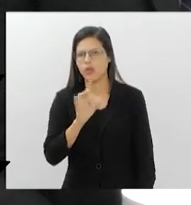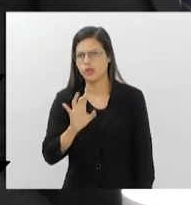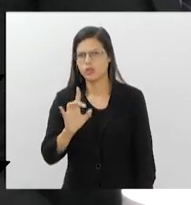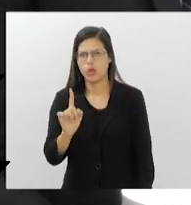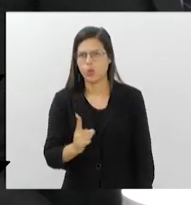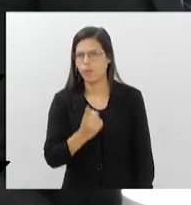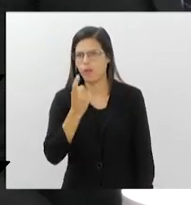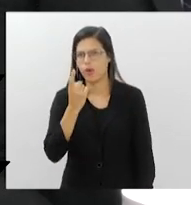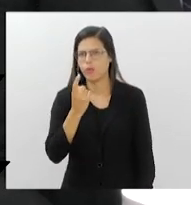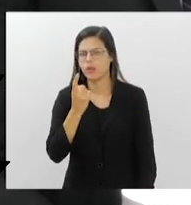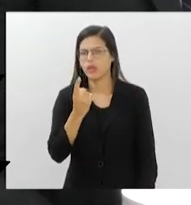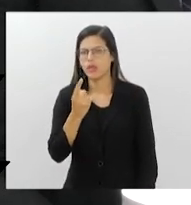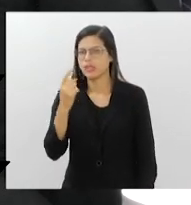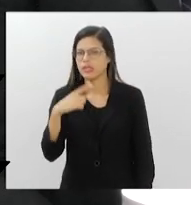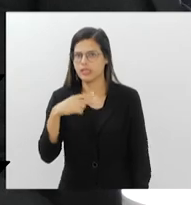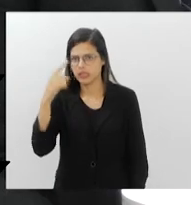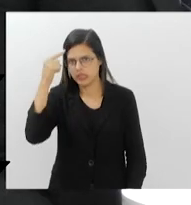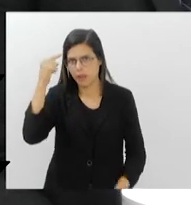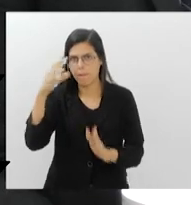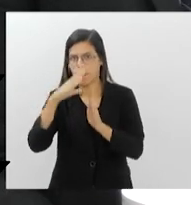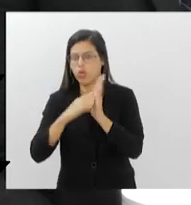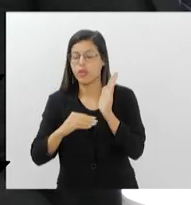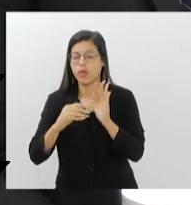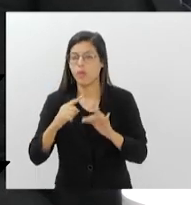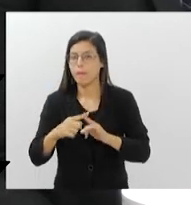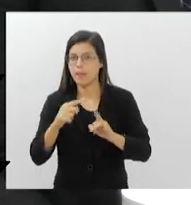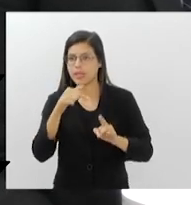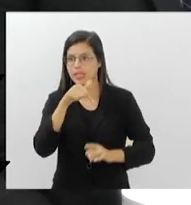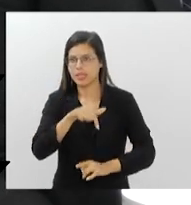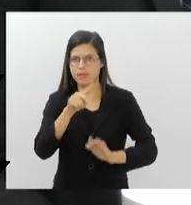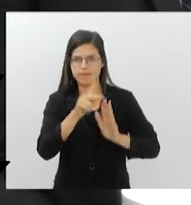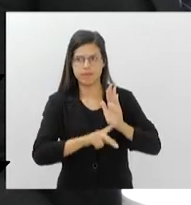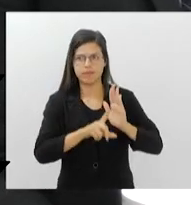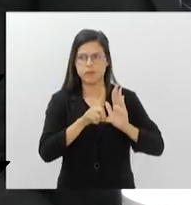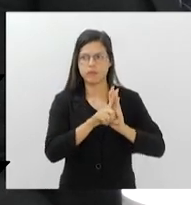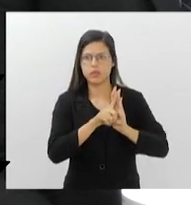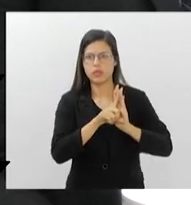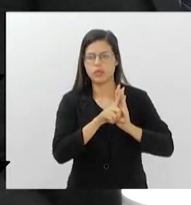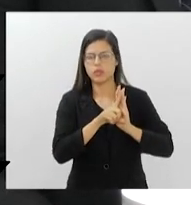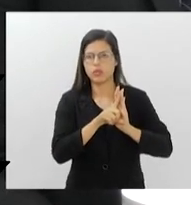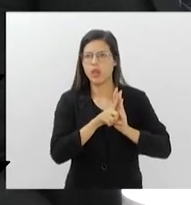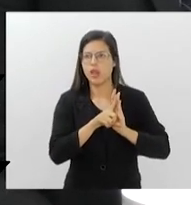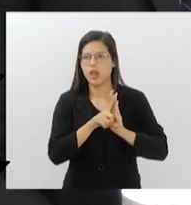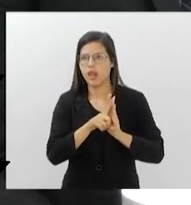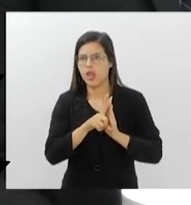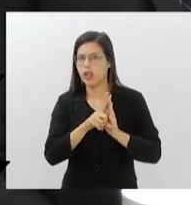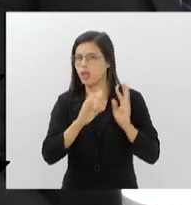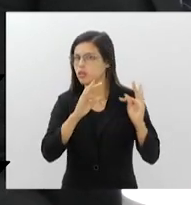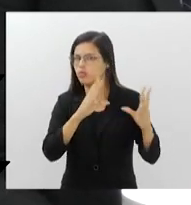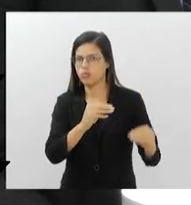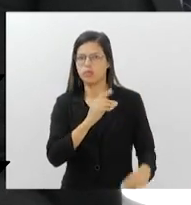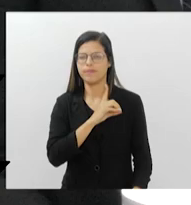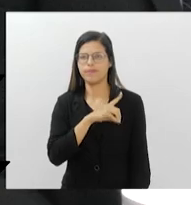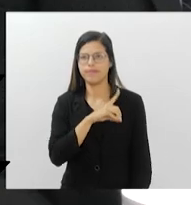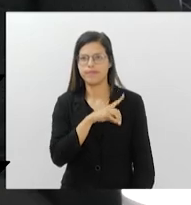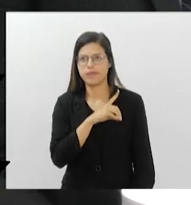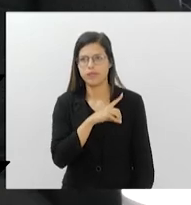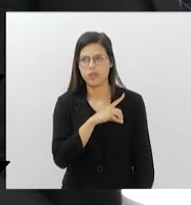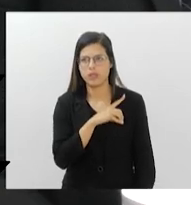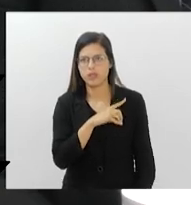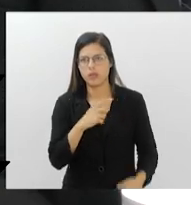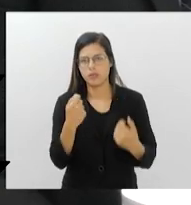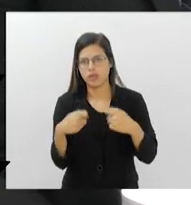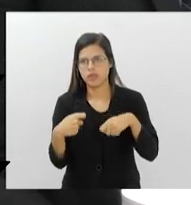a ideia de ser um modelo é a eh ele contempla ainda mais e deixa ainda mais eh pulsante né a nossa